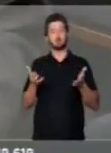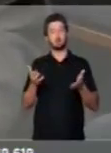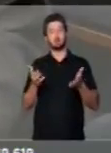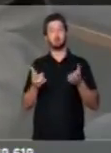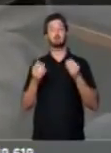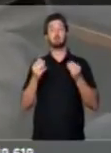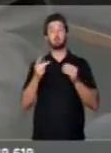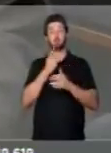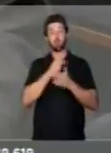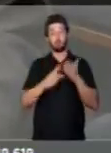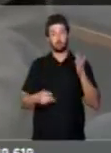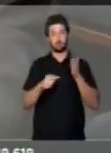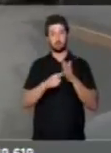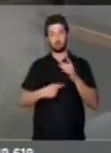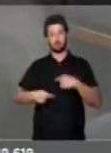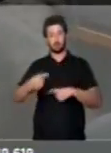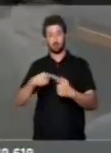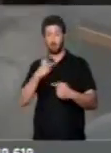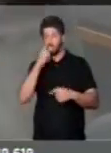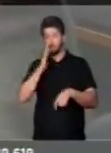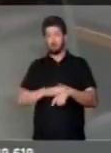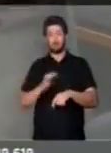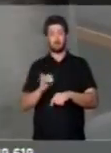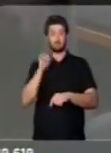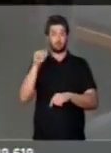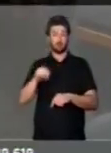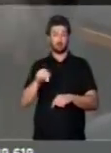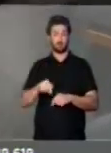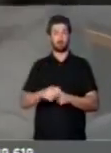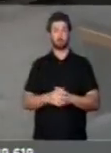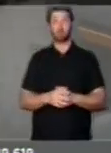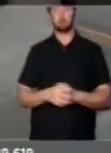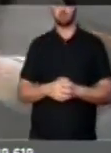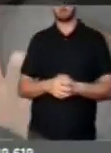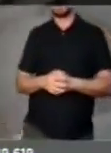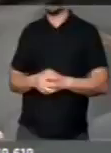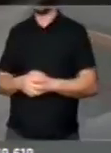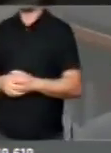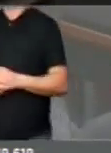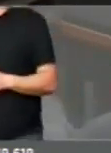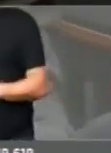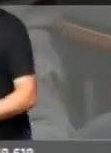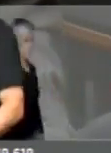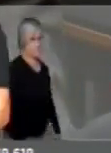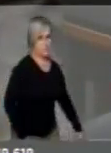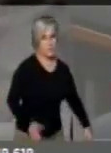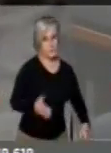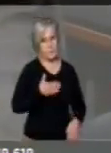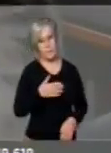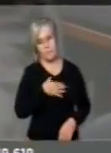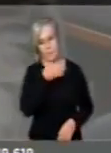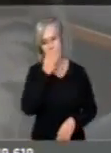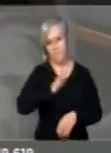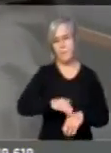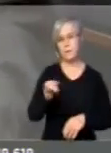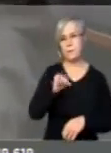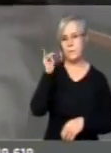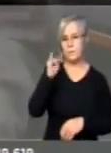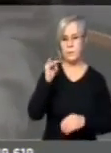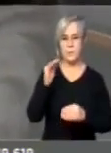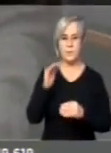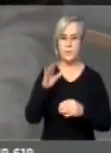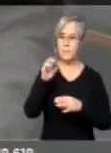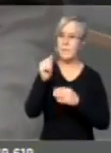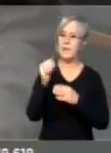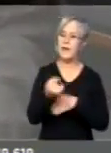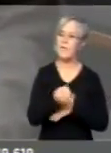para que o projeto tramitasse. Eu acho que o mais importante do projeto é que ele juntou tudo num projeto só. Porque aqui tem projeto para tudo na